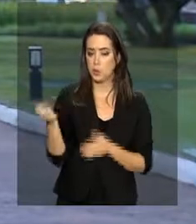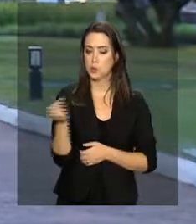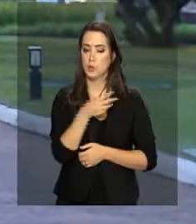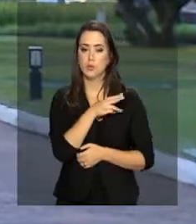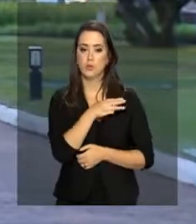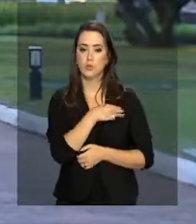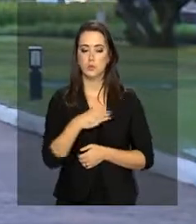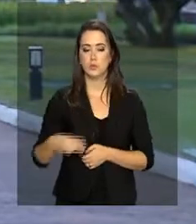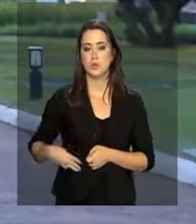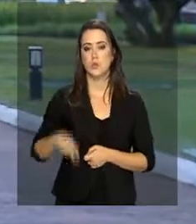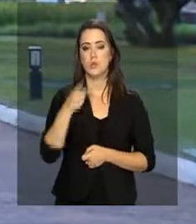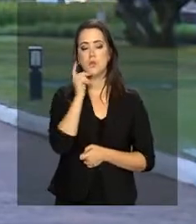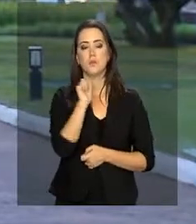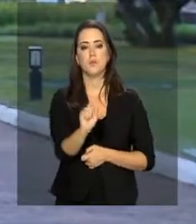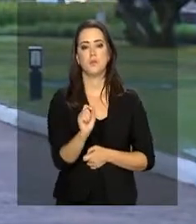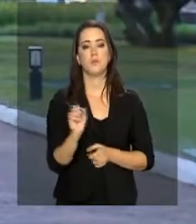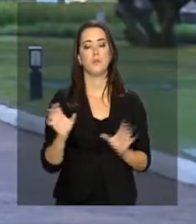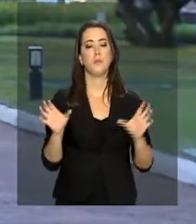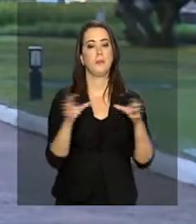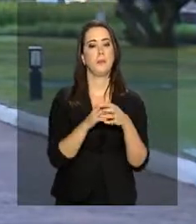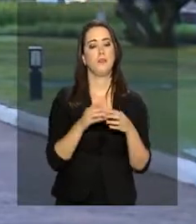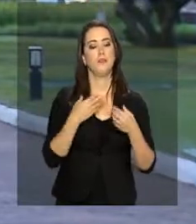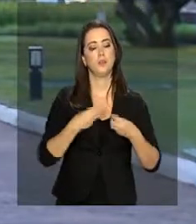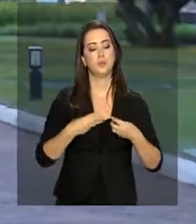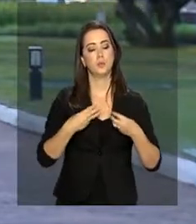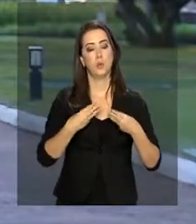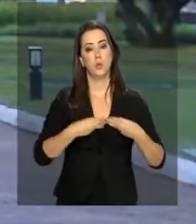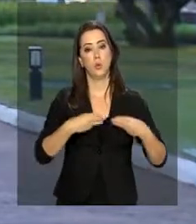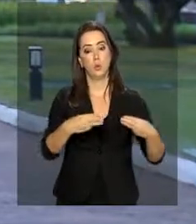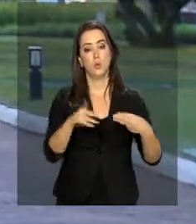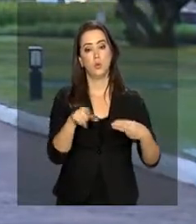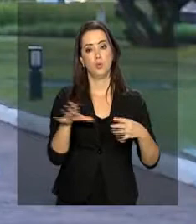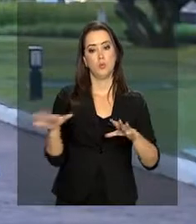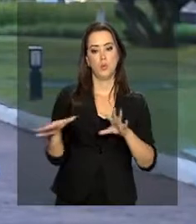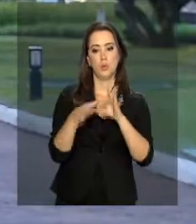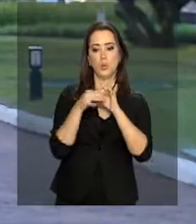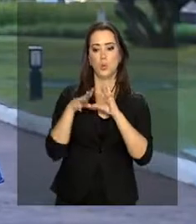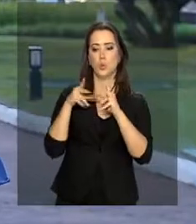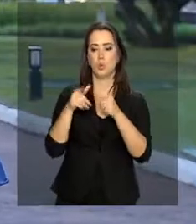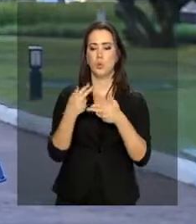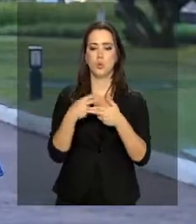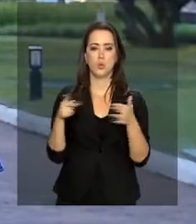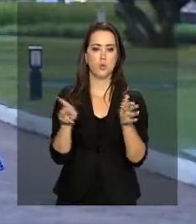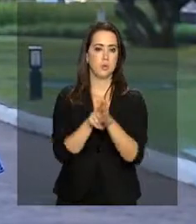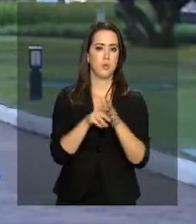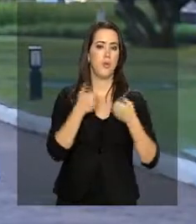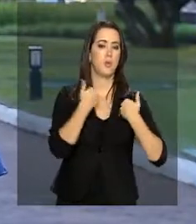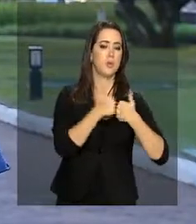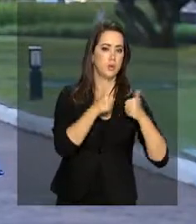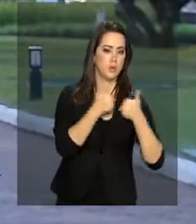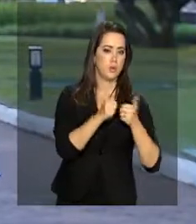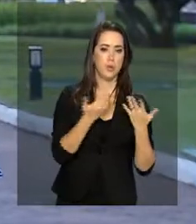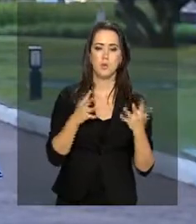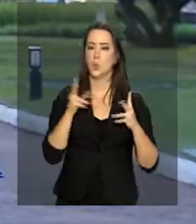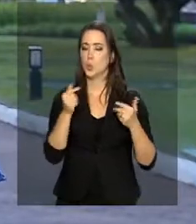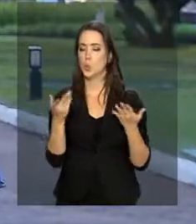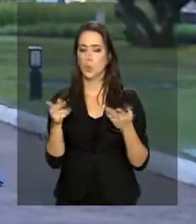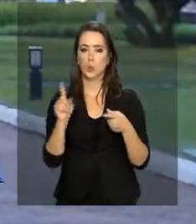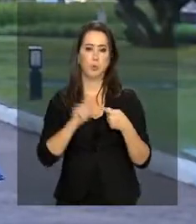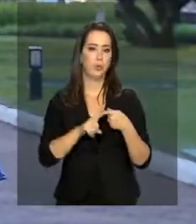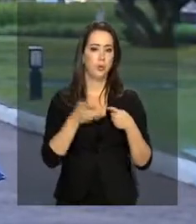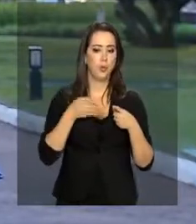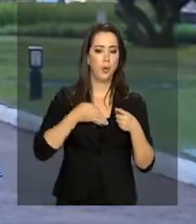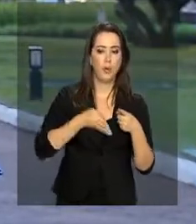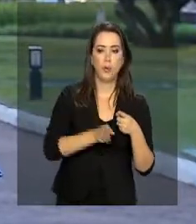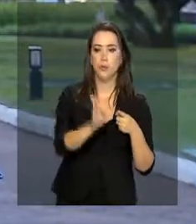ministro informou que a pasta da infraestrutura vai englobar tudo que diz respeito à transportes tudo que se relaciona